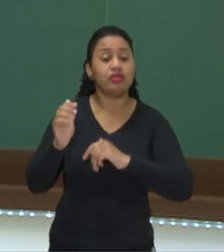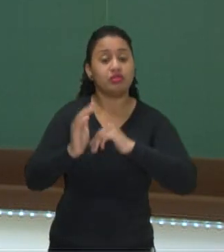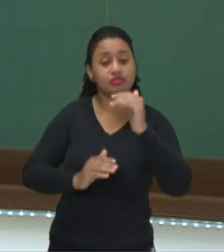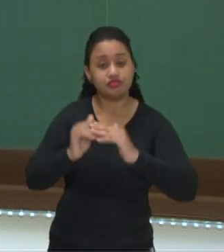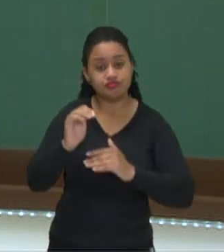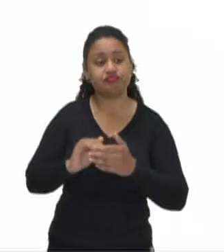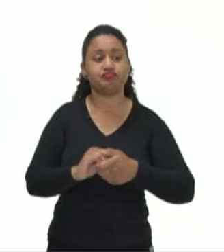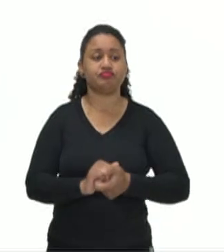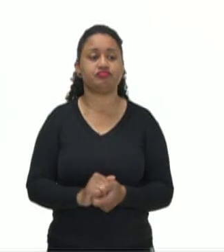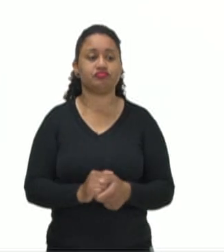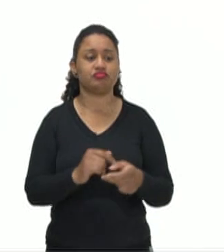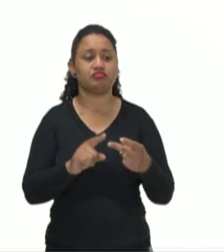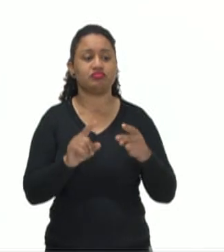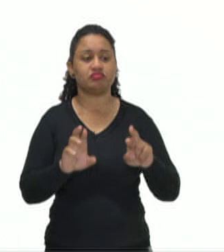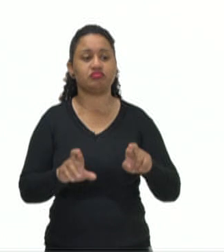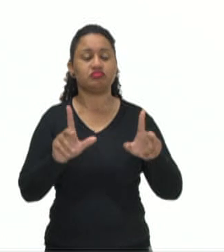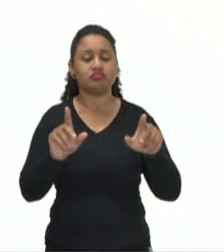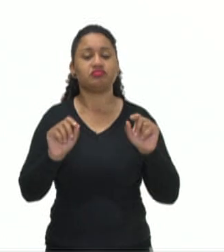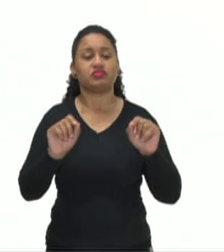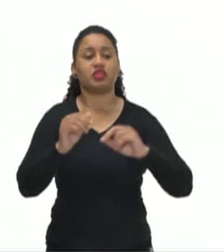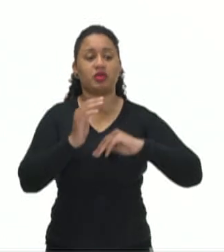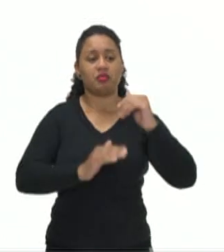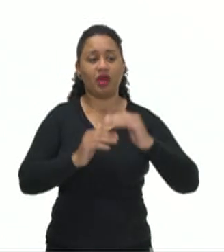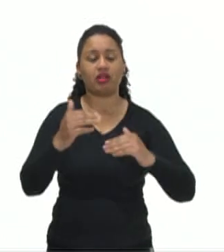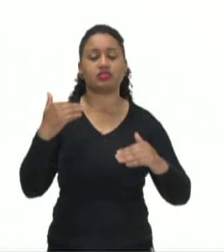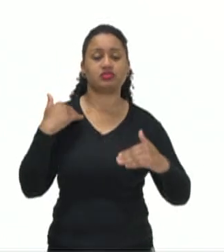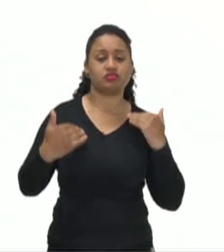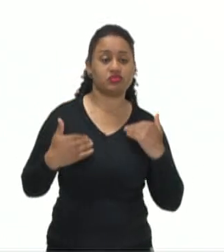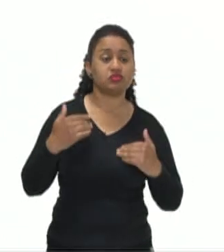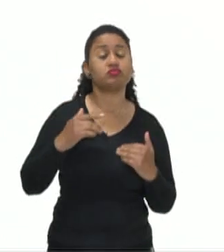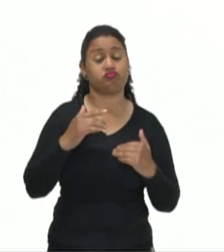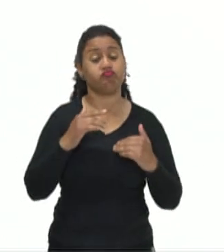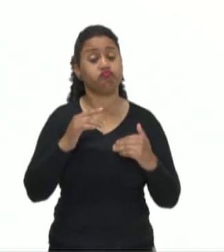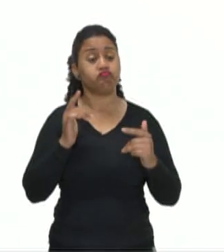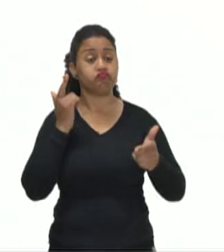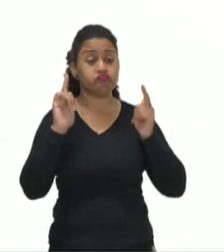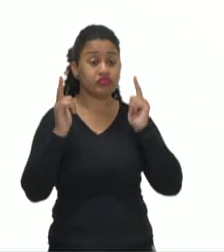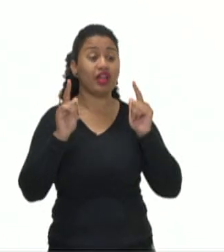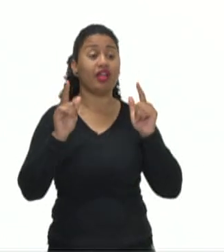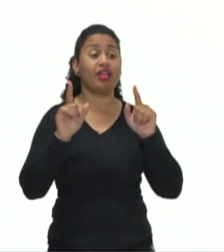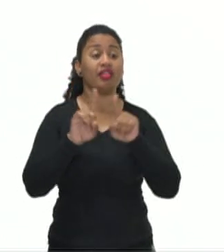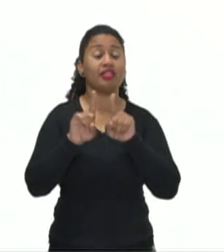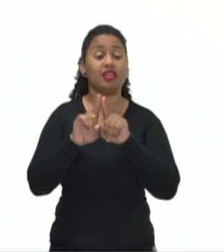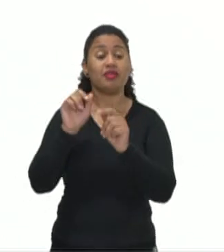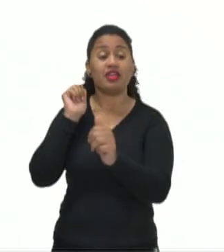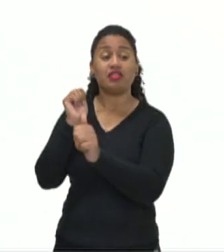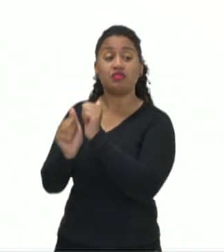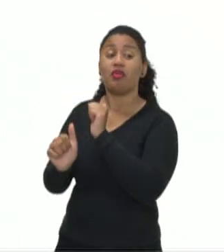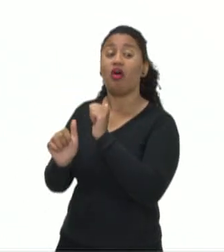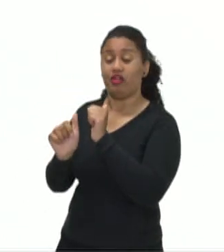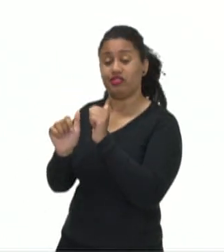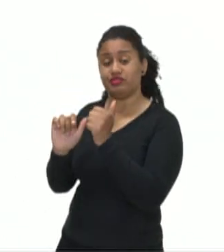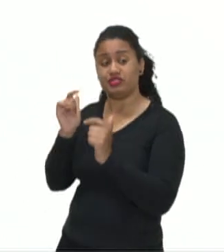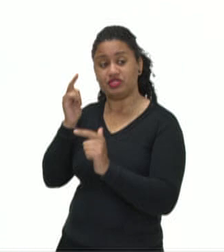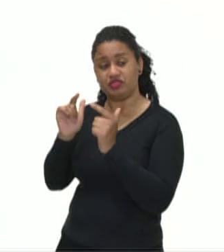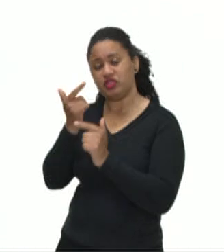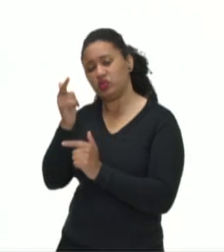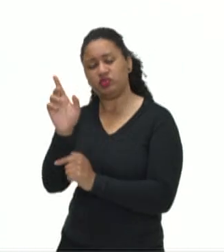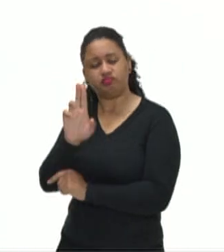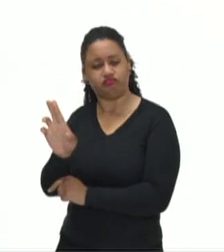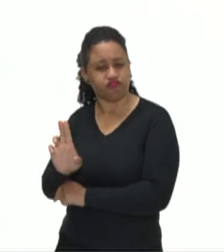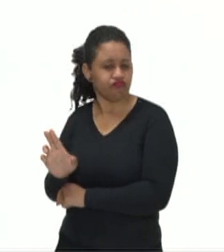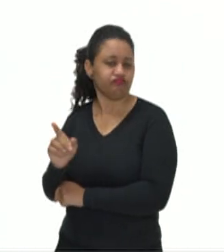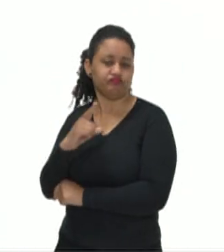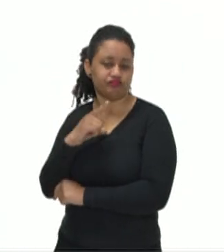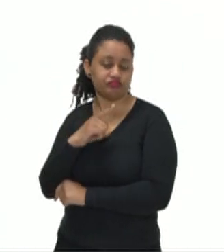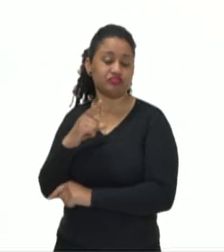praticadas, diferenciar práticas corporais de aventura dos esportes de aventura e demais denominações.